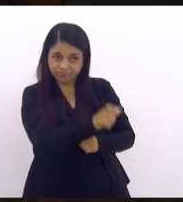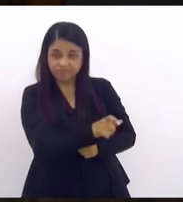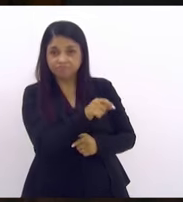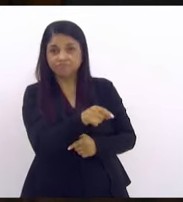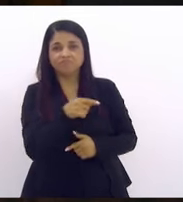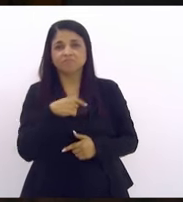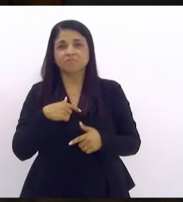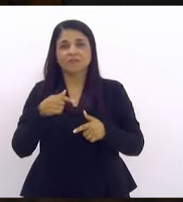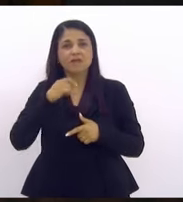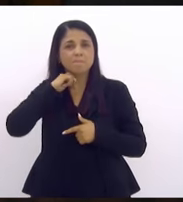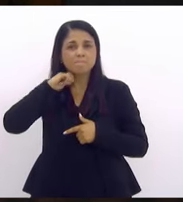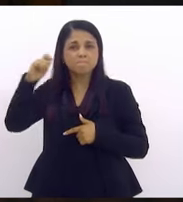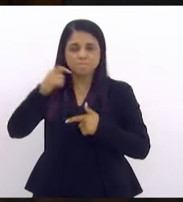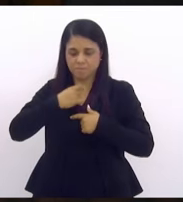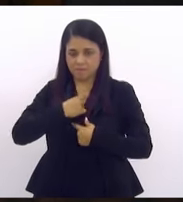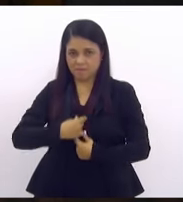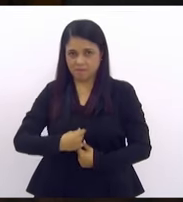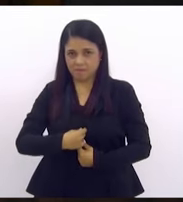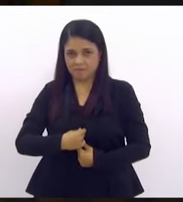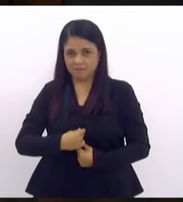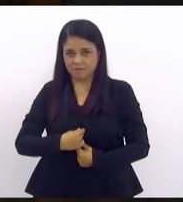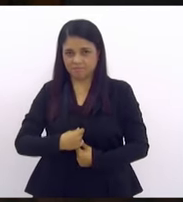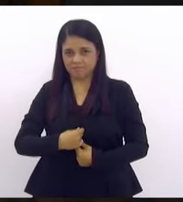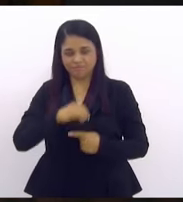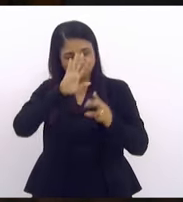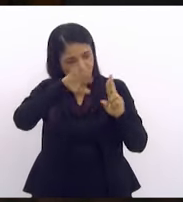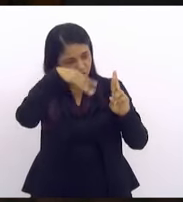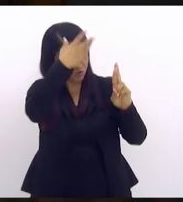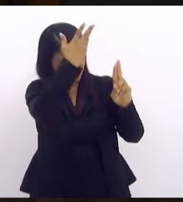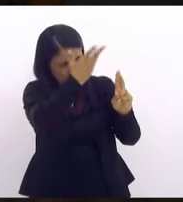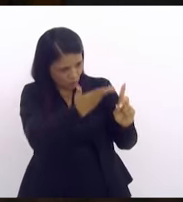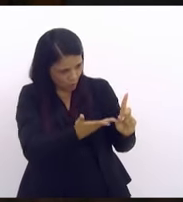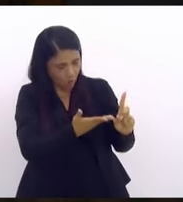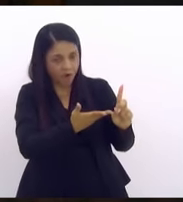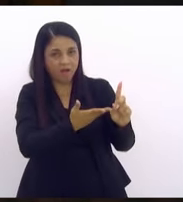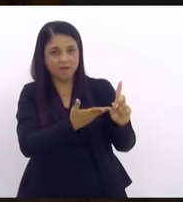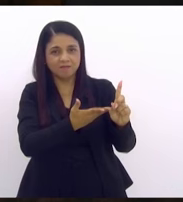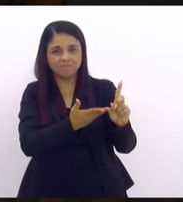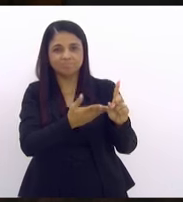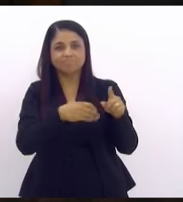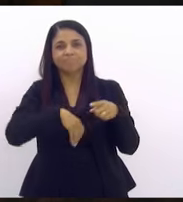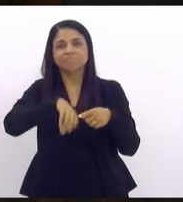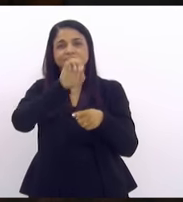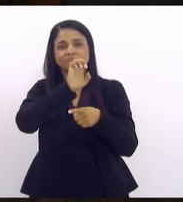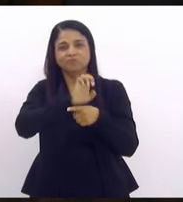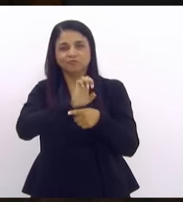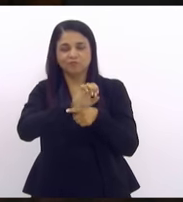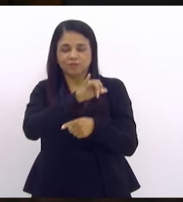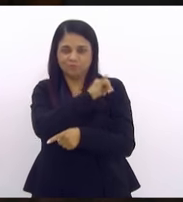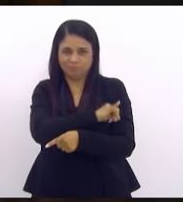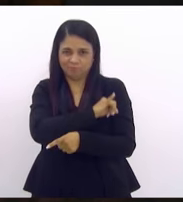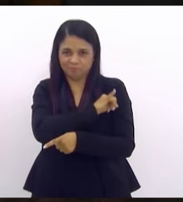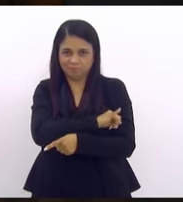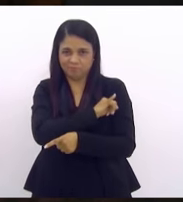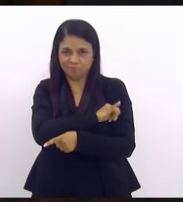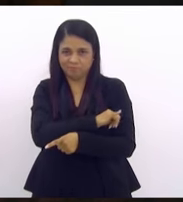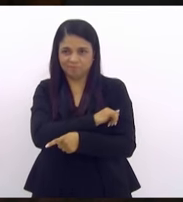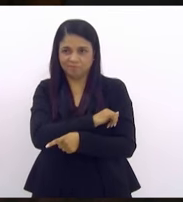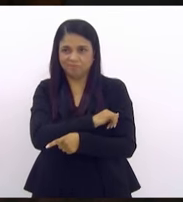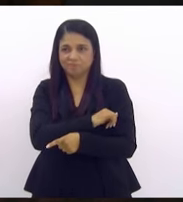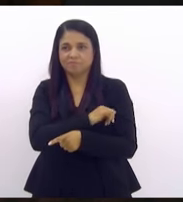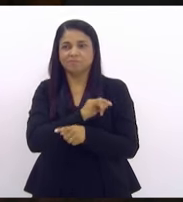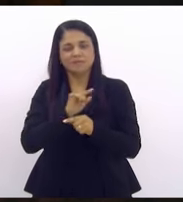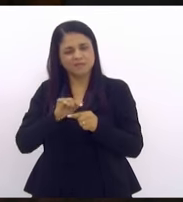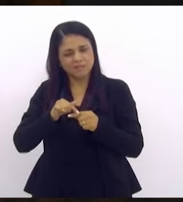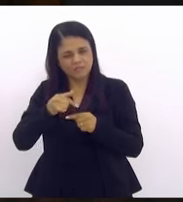maior mai a medalha de maior honraria dessa casa maior honraria do Estado do Rio de Janeiro que nós iremos daqui a